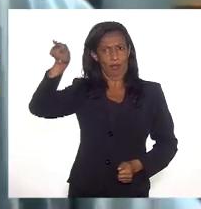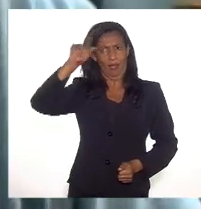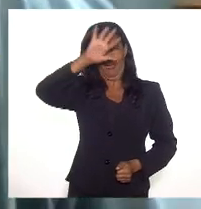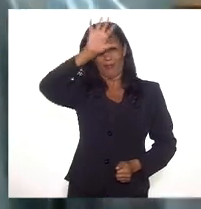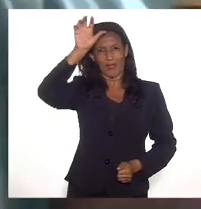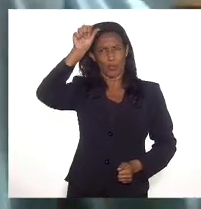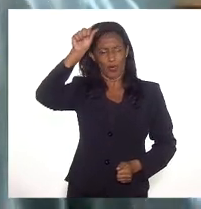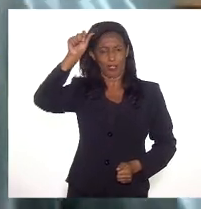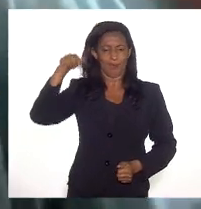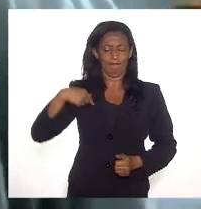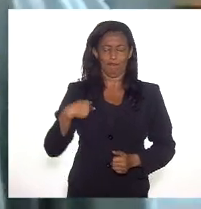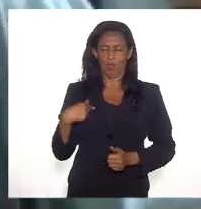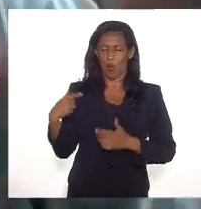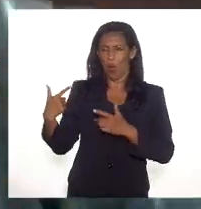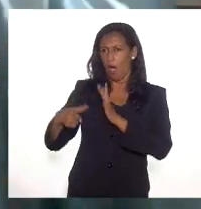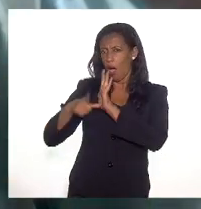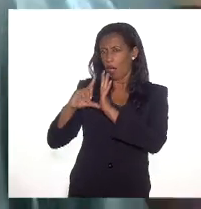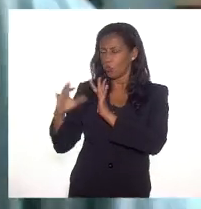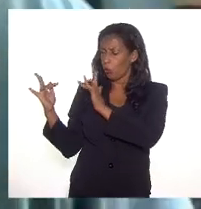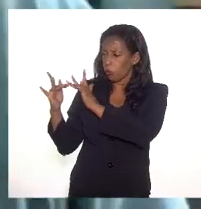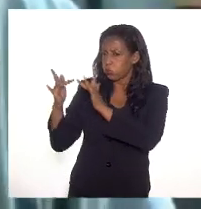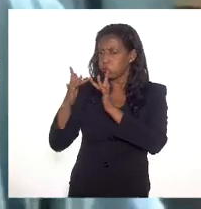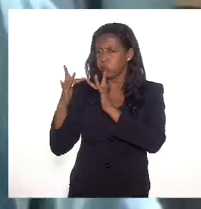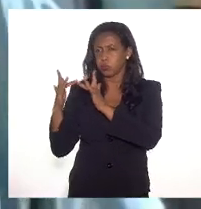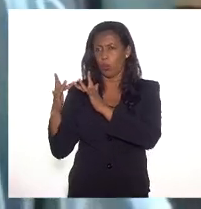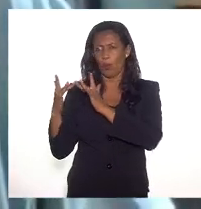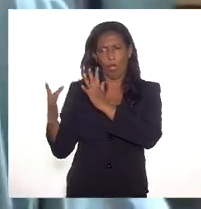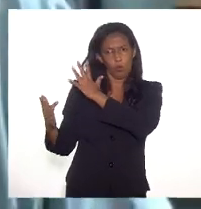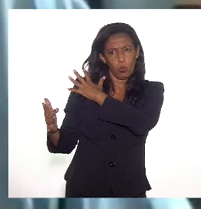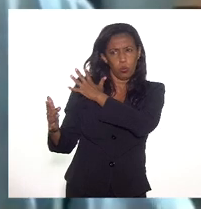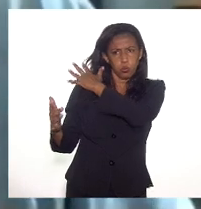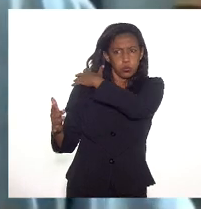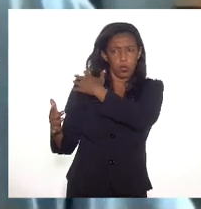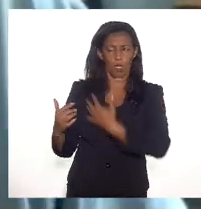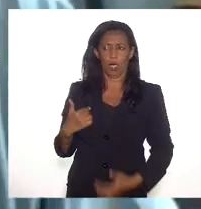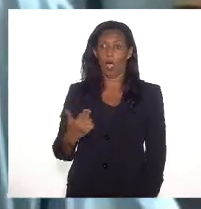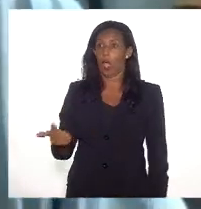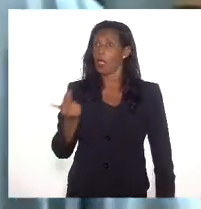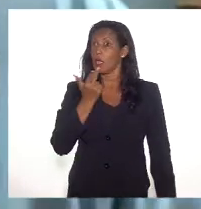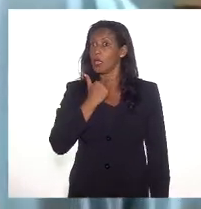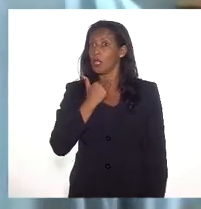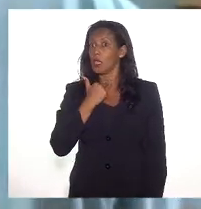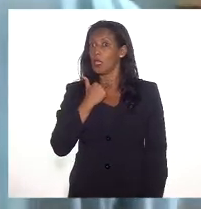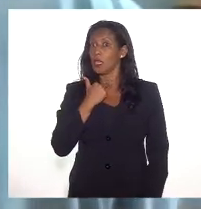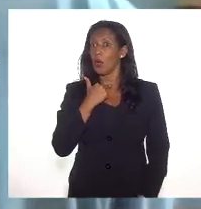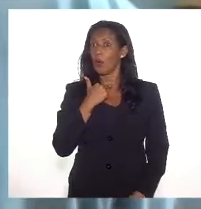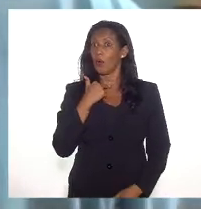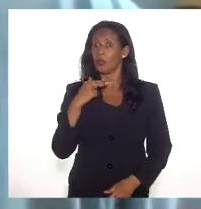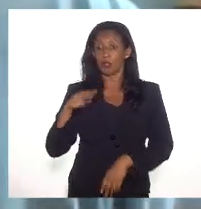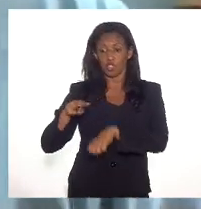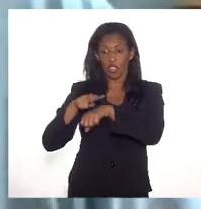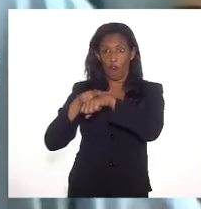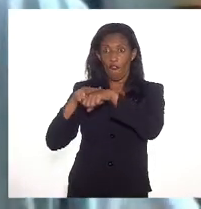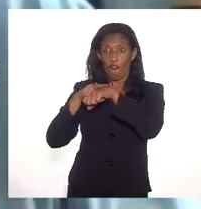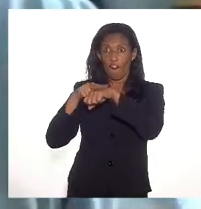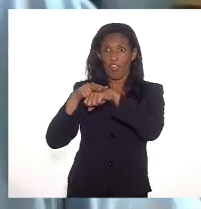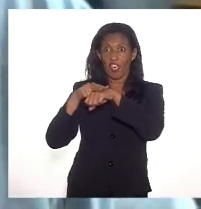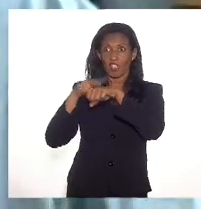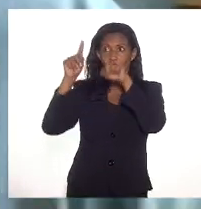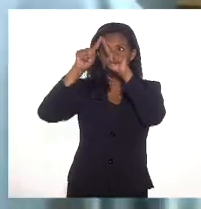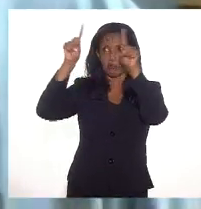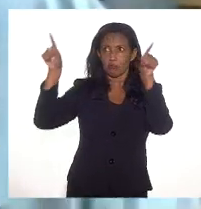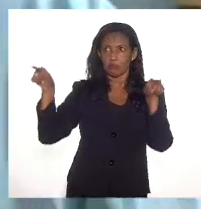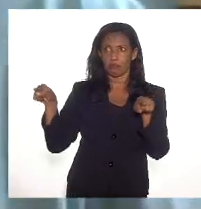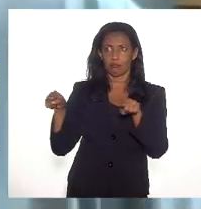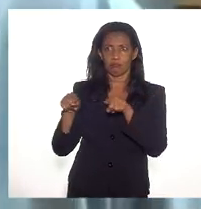antes, combinando com os coronéis do Exército, a operação tal, eu falava, não podemos permitir que tirem o verde da nossa bandeira. Eles